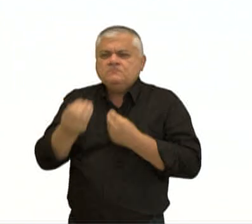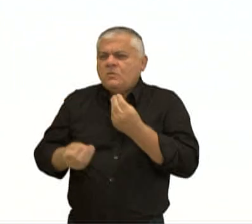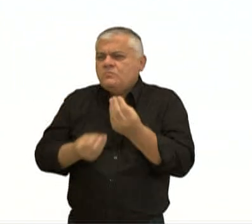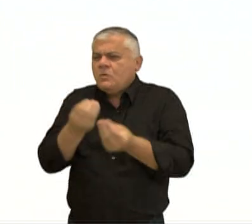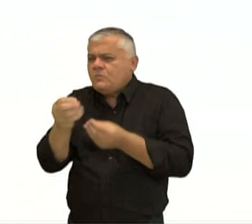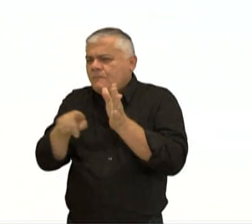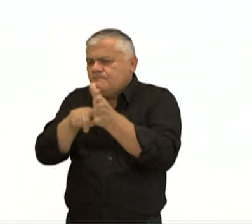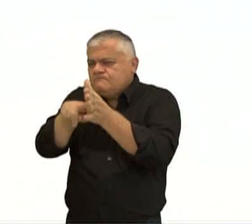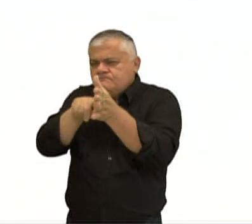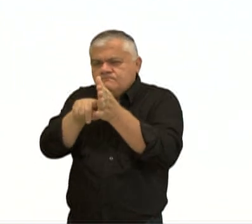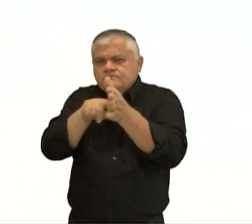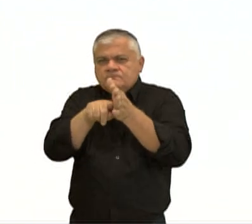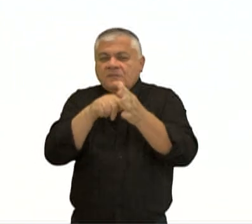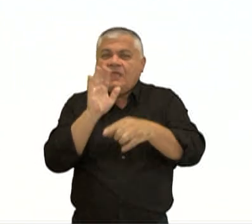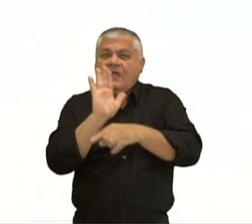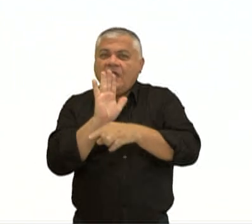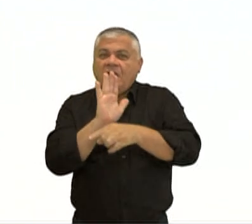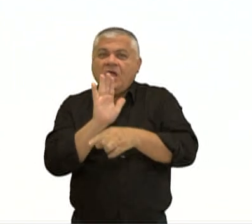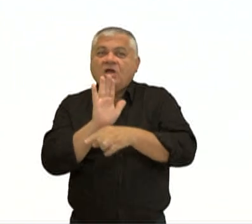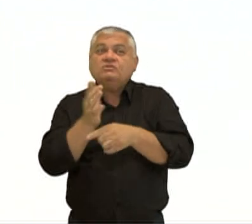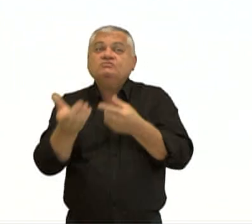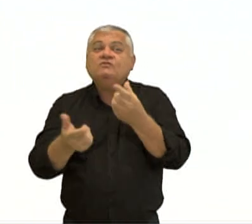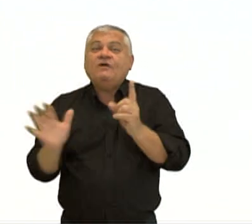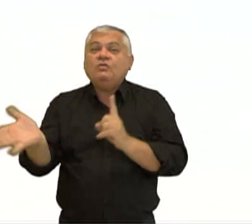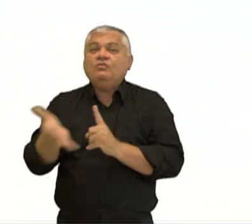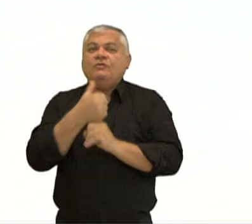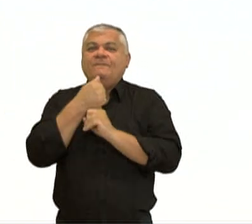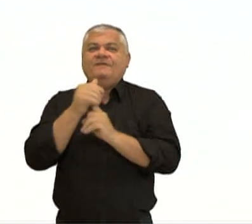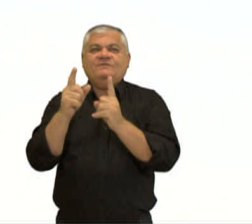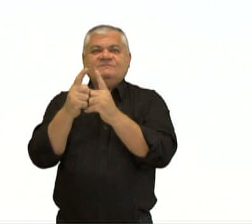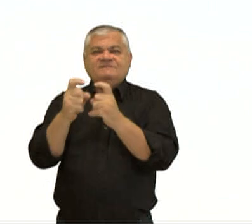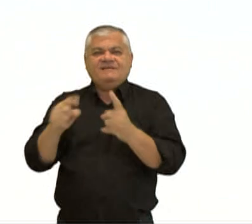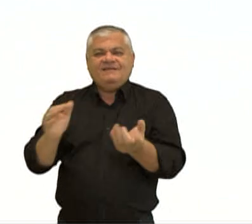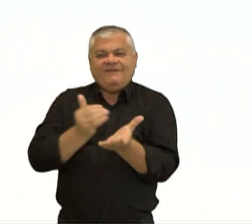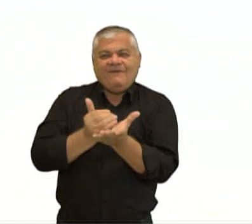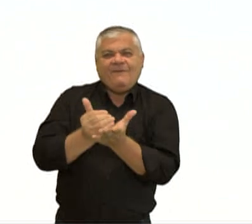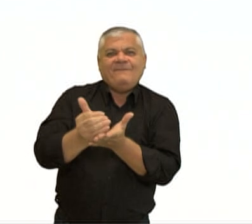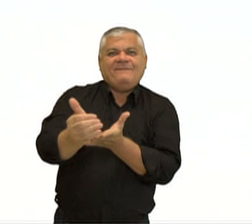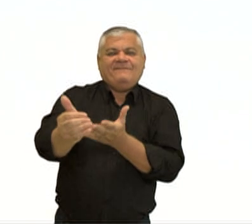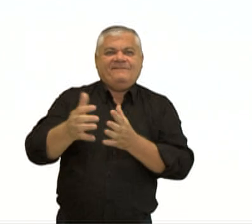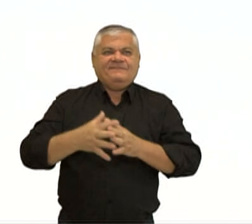ajudavam a dar impulso aos tempos de domínio da ciência que se iniciavam.